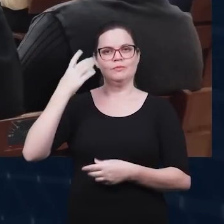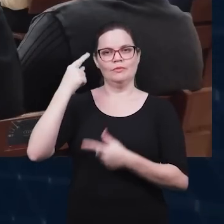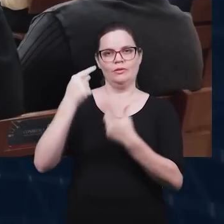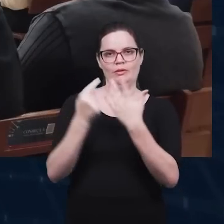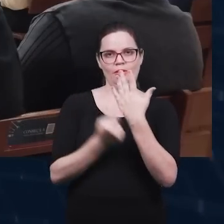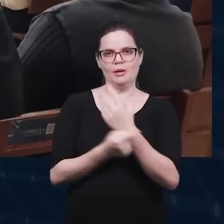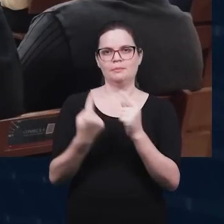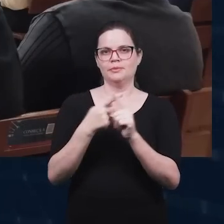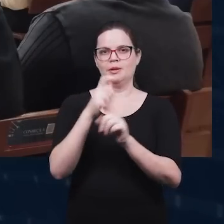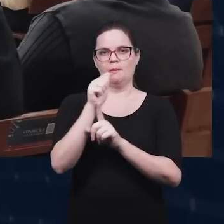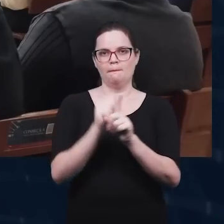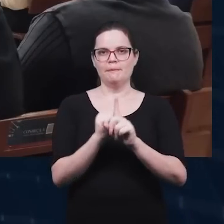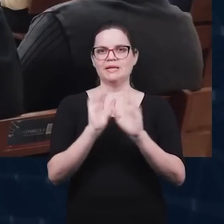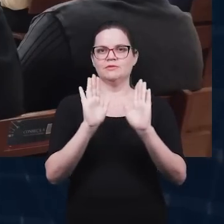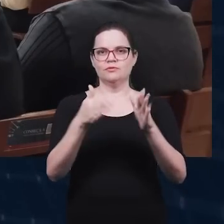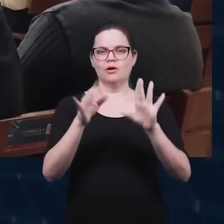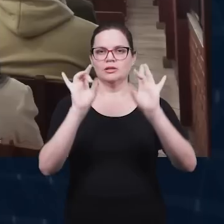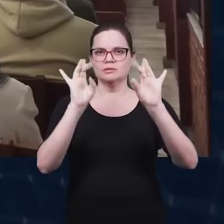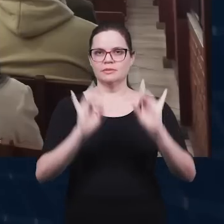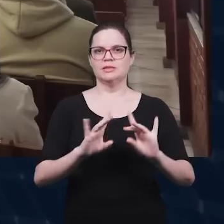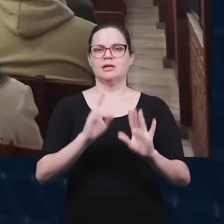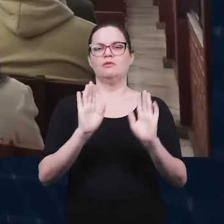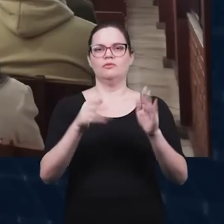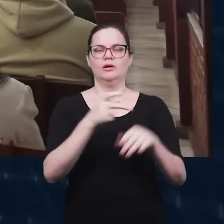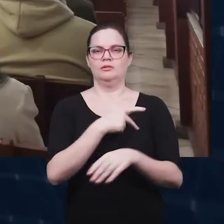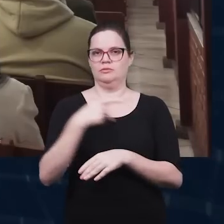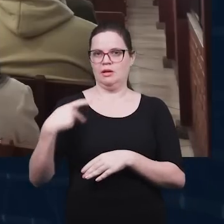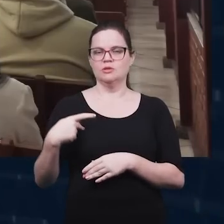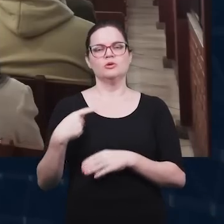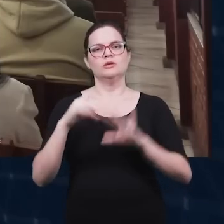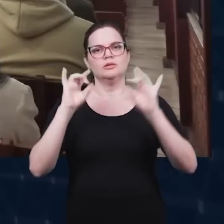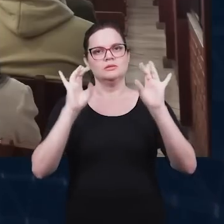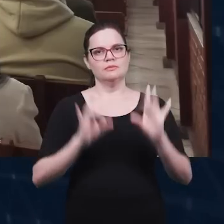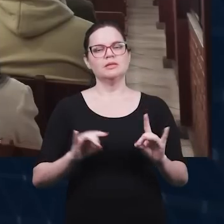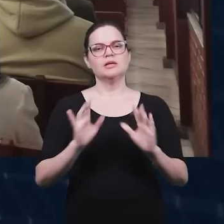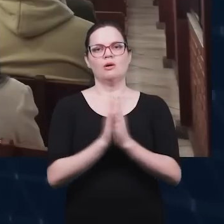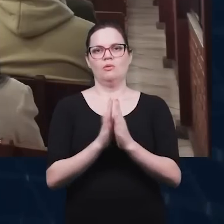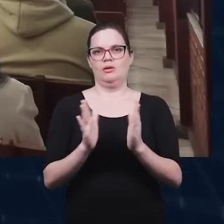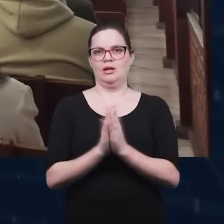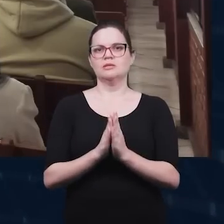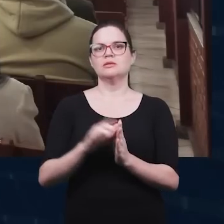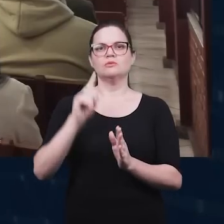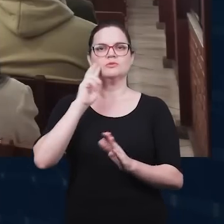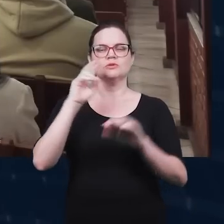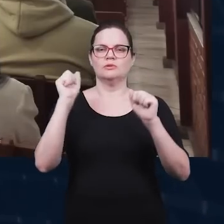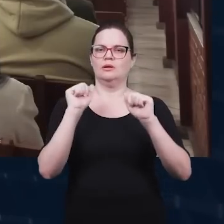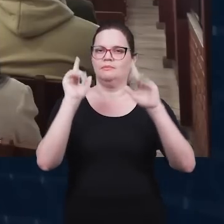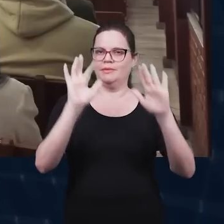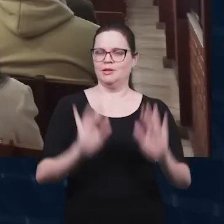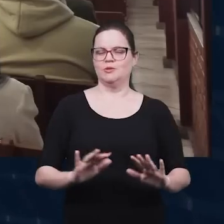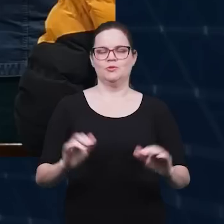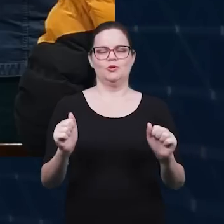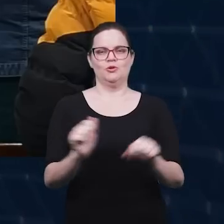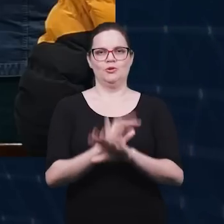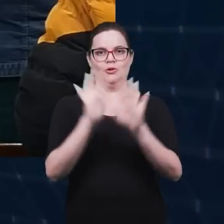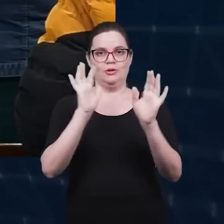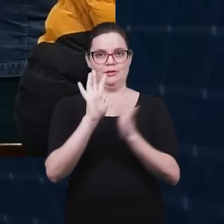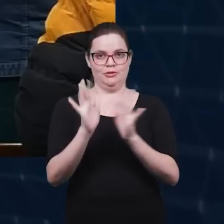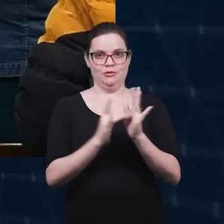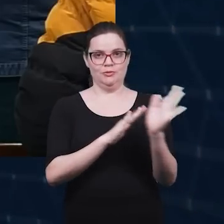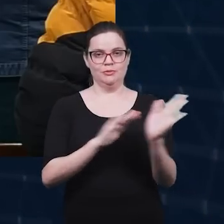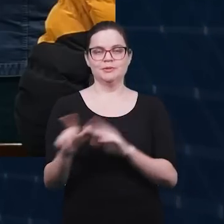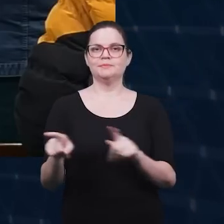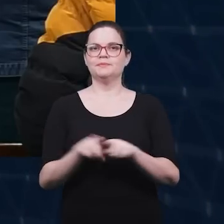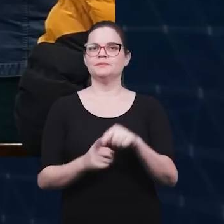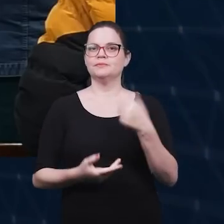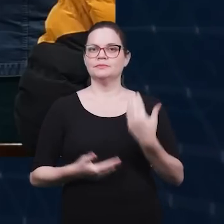do mês especialmente revelado de orações pelas famílias dos ministérios. Glória a Jesus! E os irmãos da